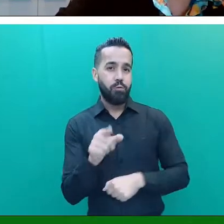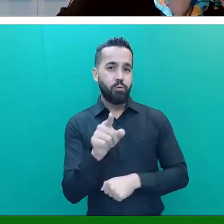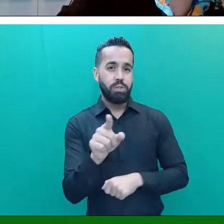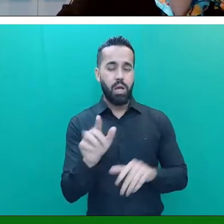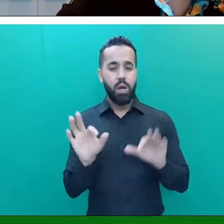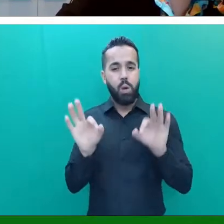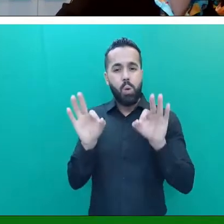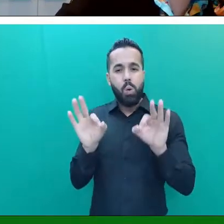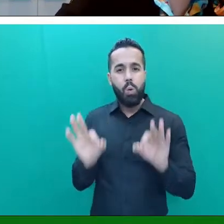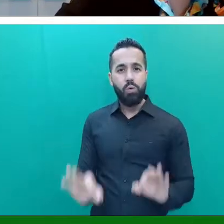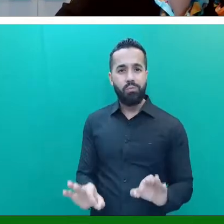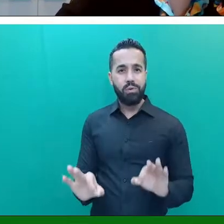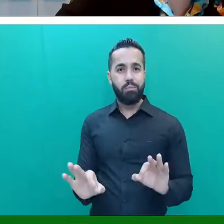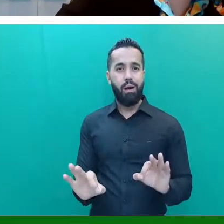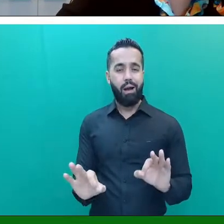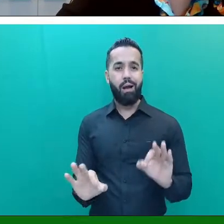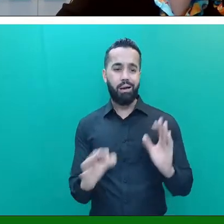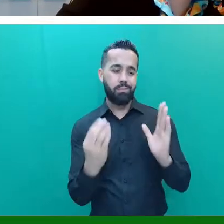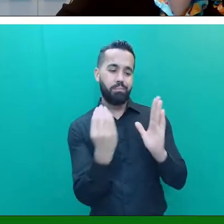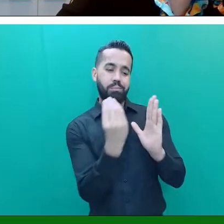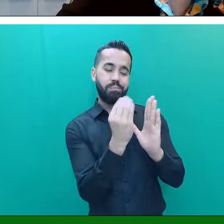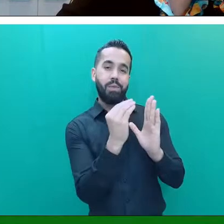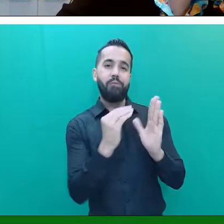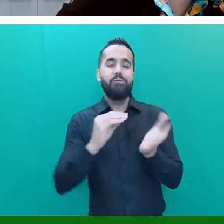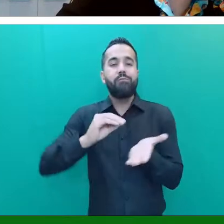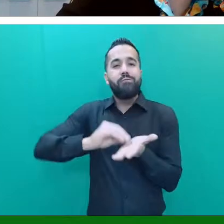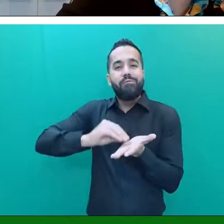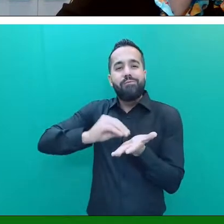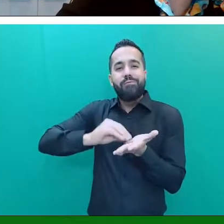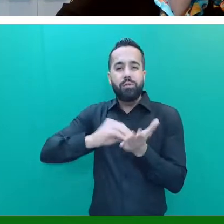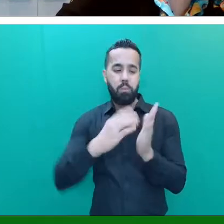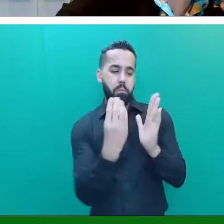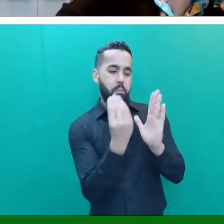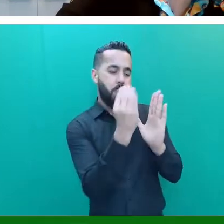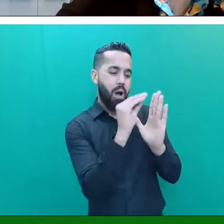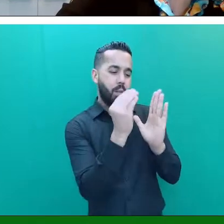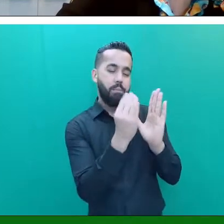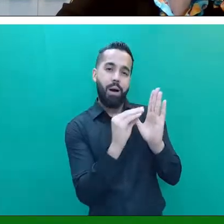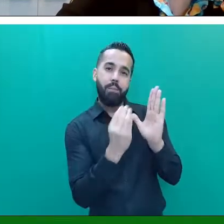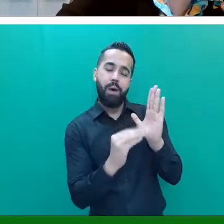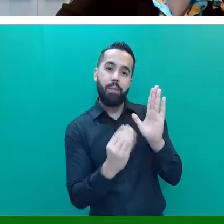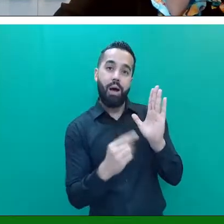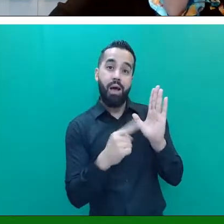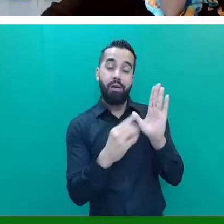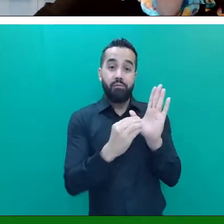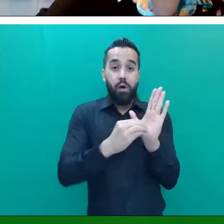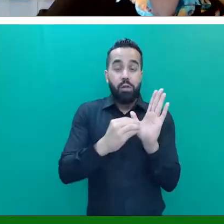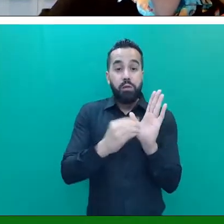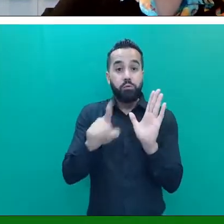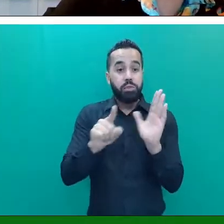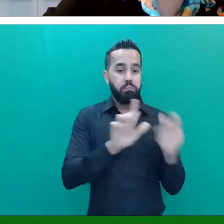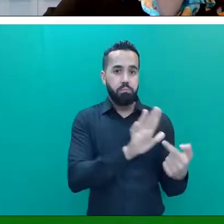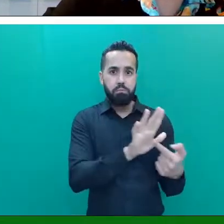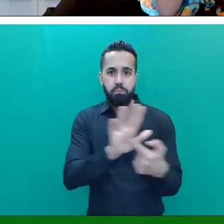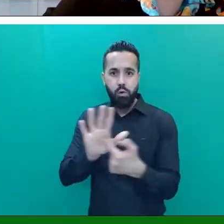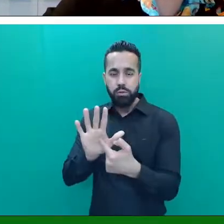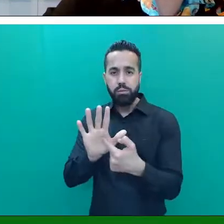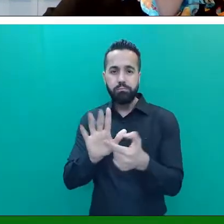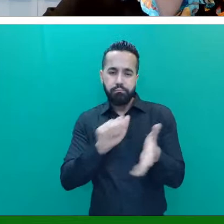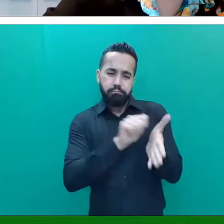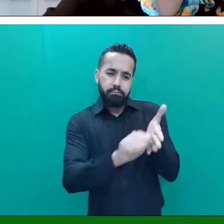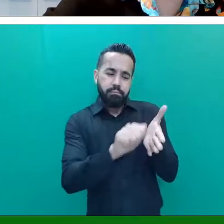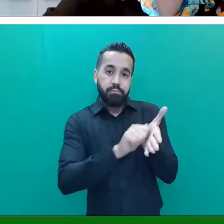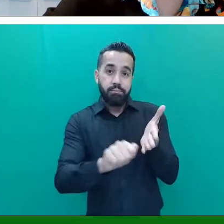lacuna apresentada. De fato, você não só apresenta a lacuna, mas você vai provar a todos nós que, de fato, há uma